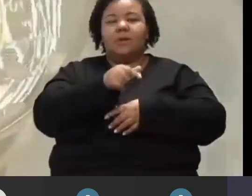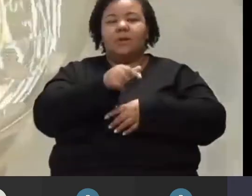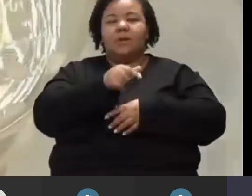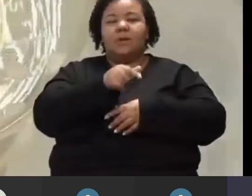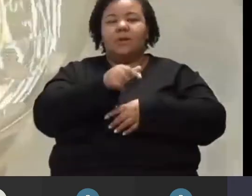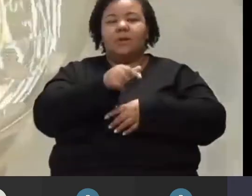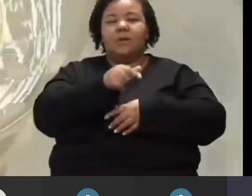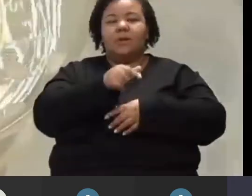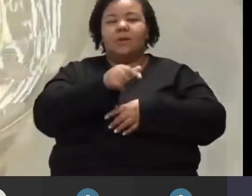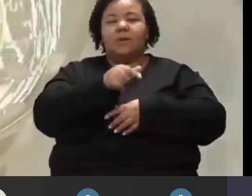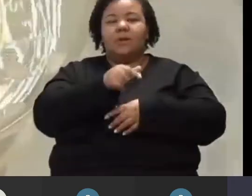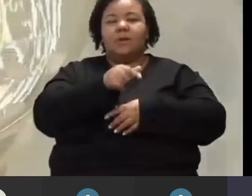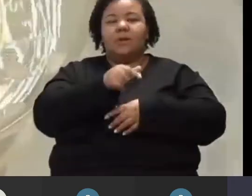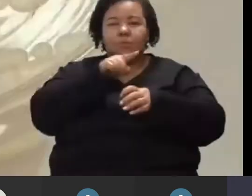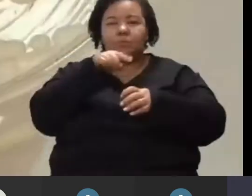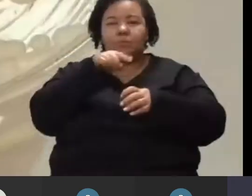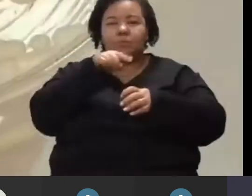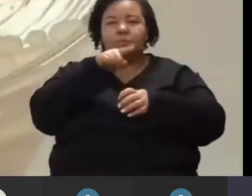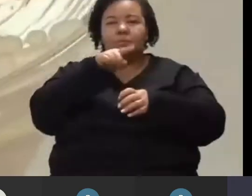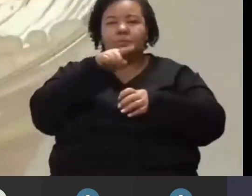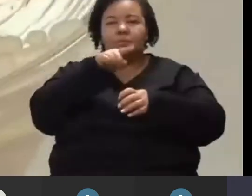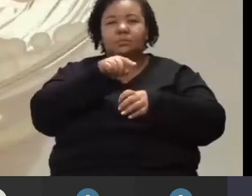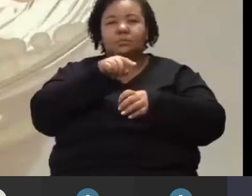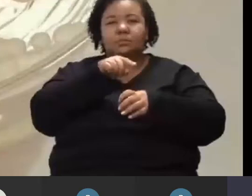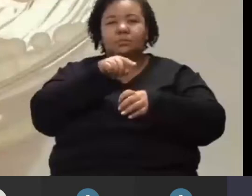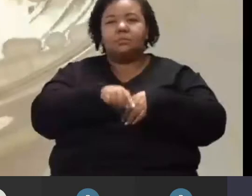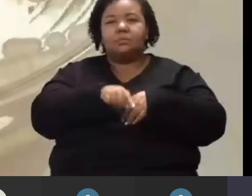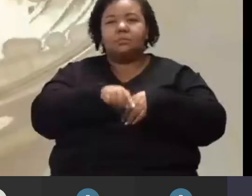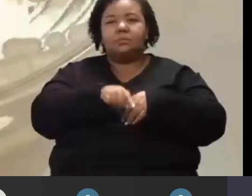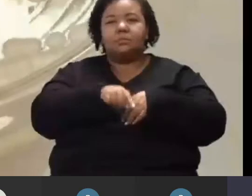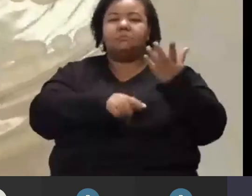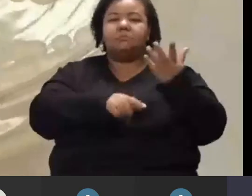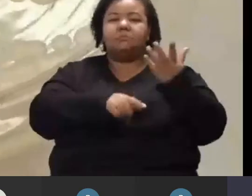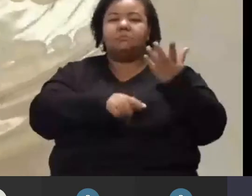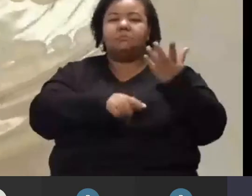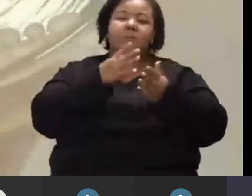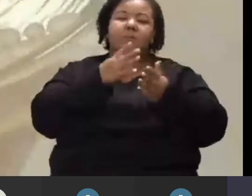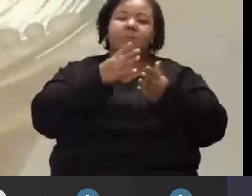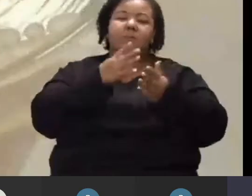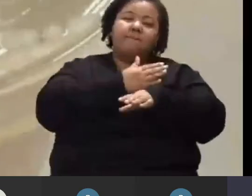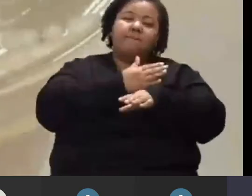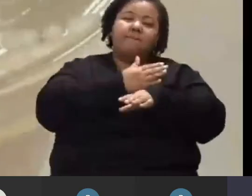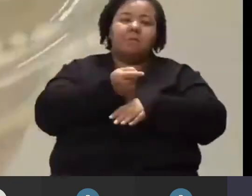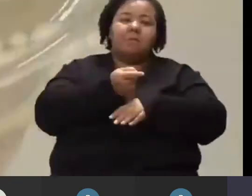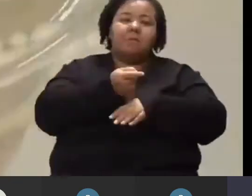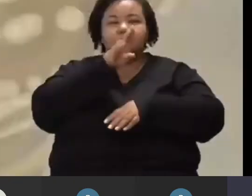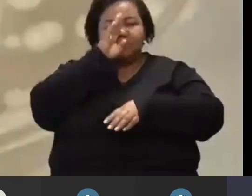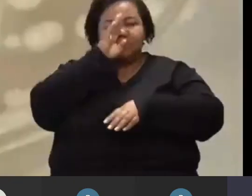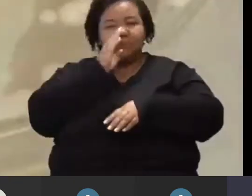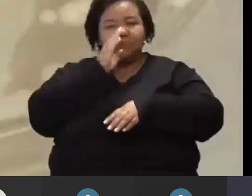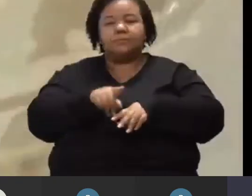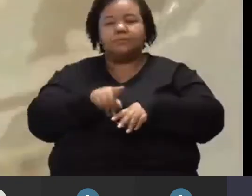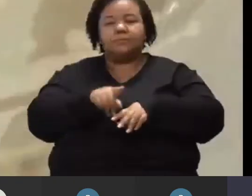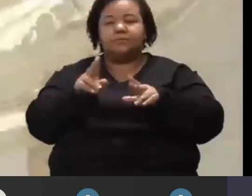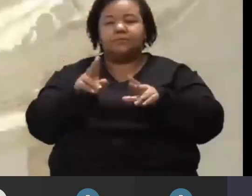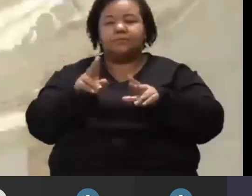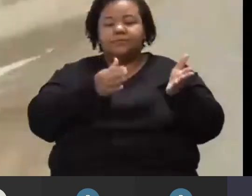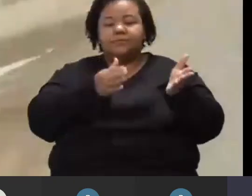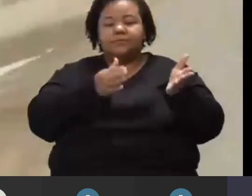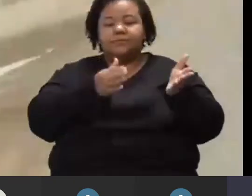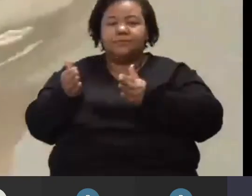ovalada, coloração lavaria de branco a amarelado. Então, a diferença de um fungo leviduriforme